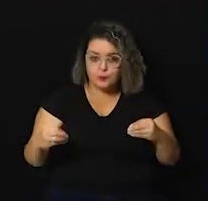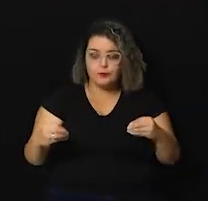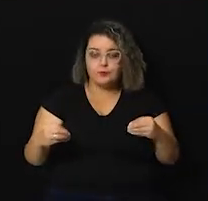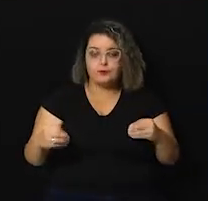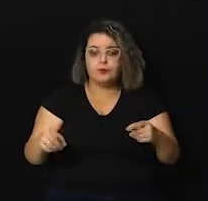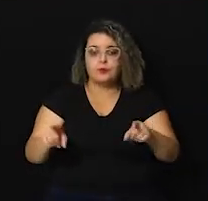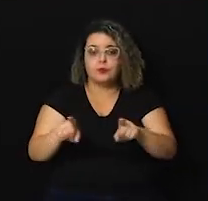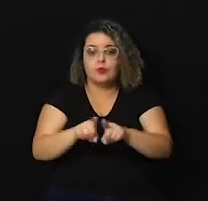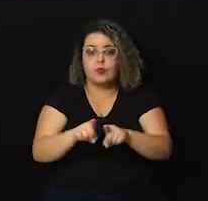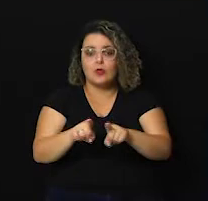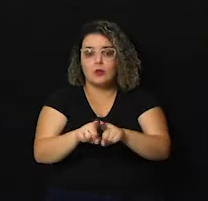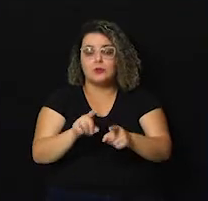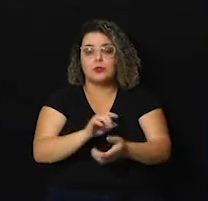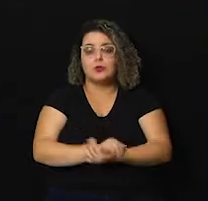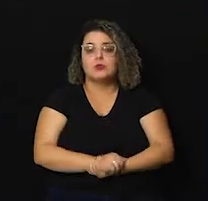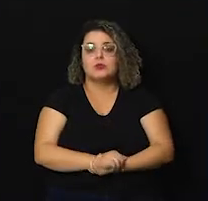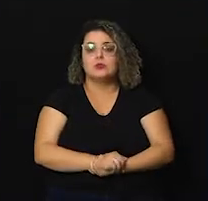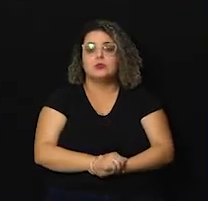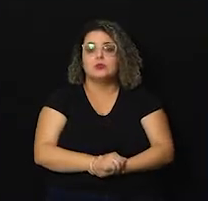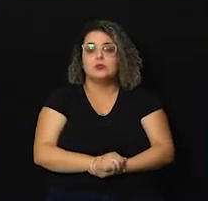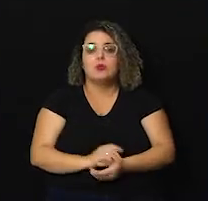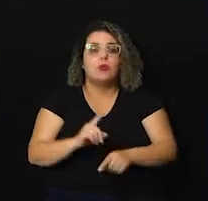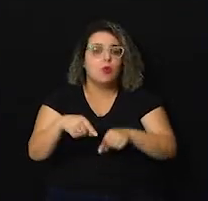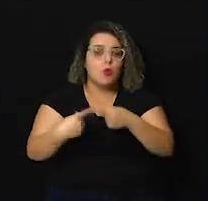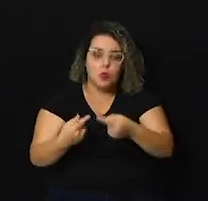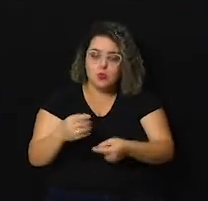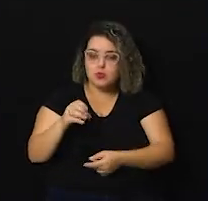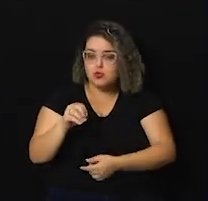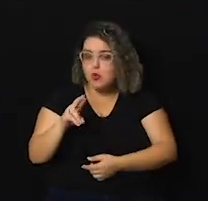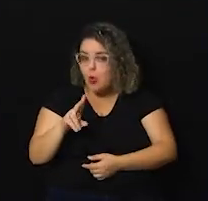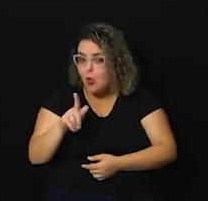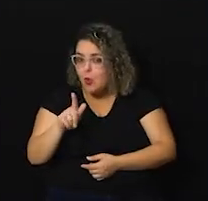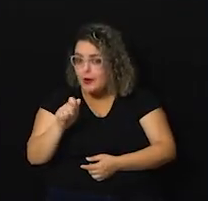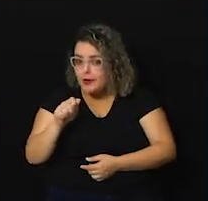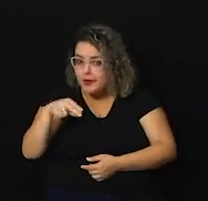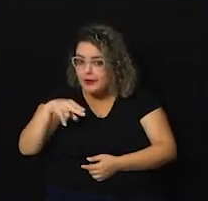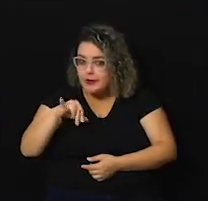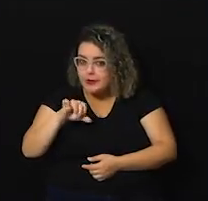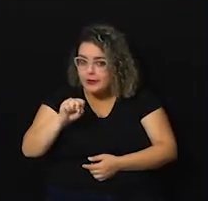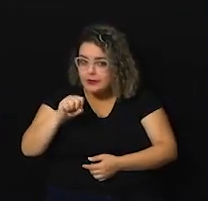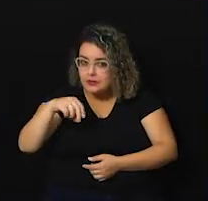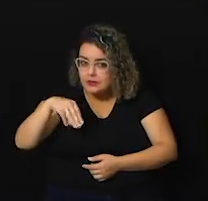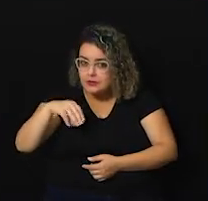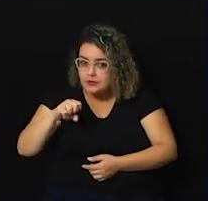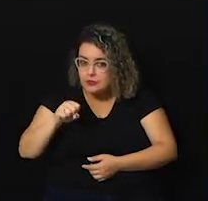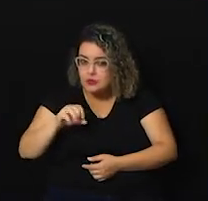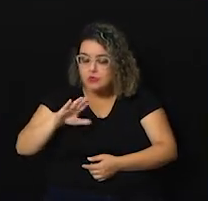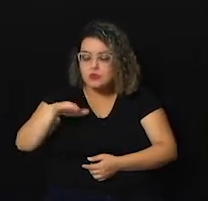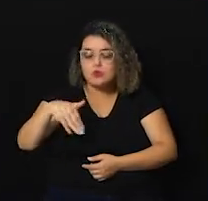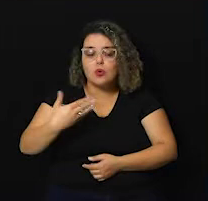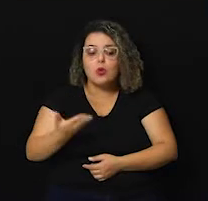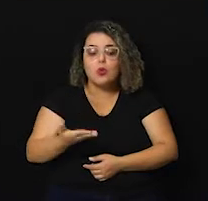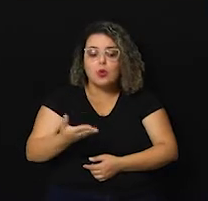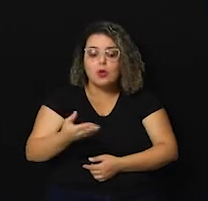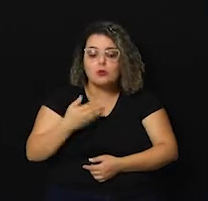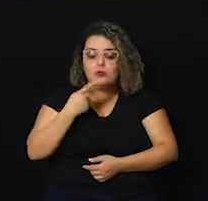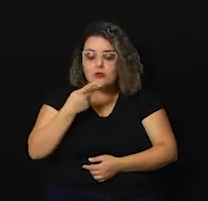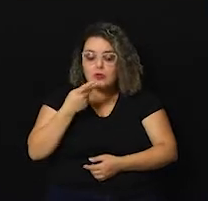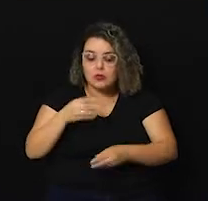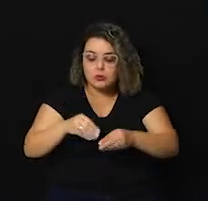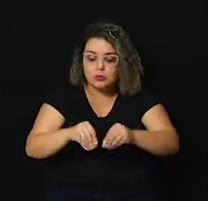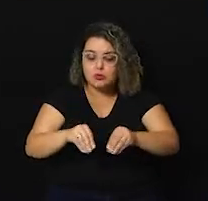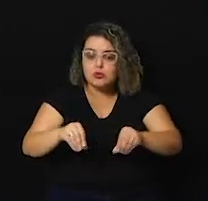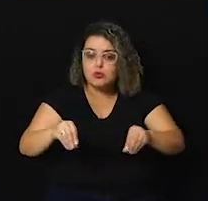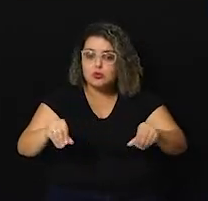e até outros organismos. Quando a gente fala do solo, professor, que